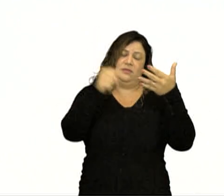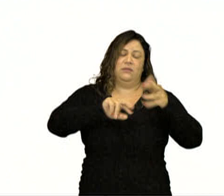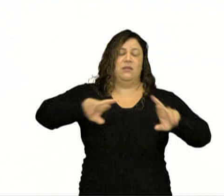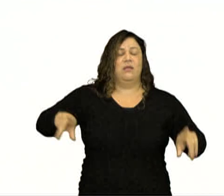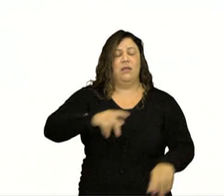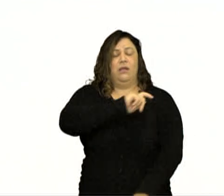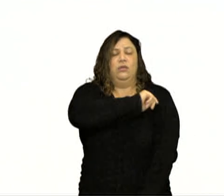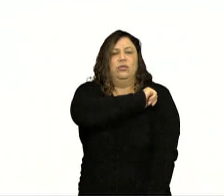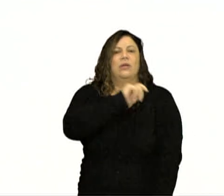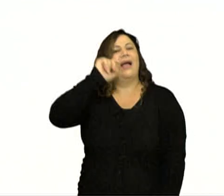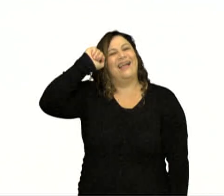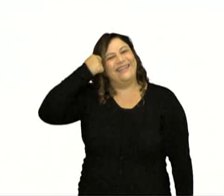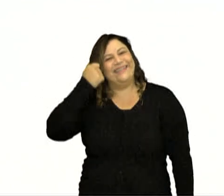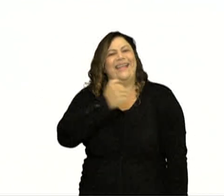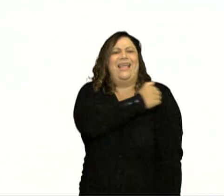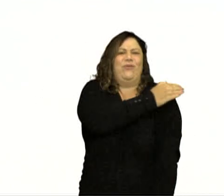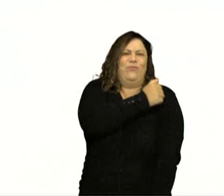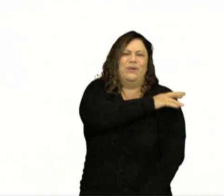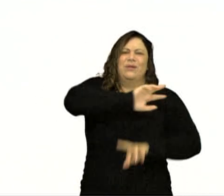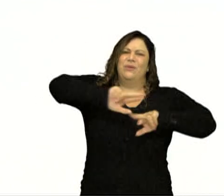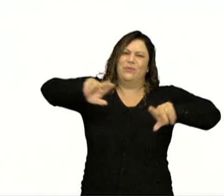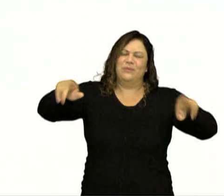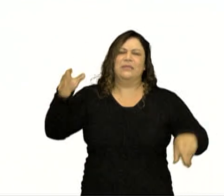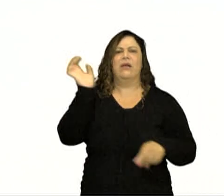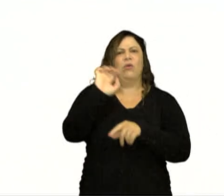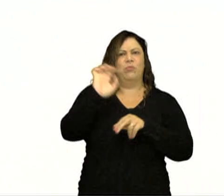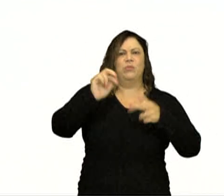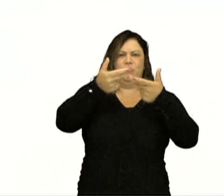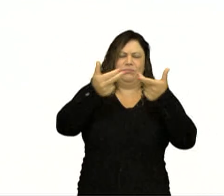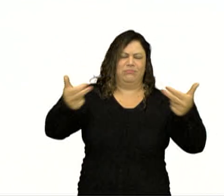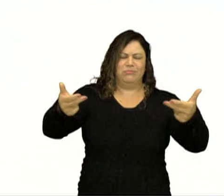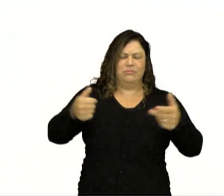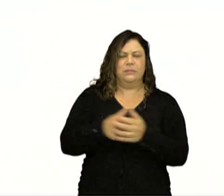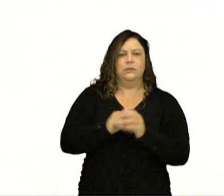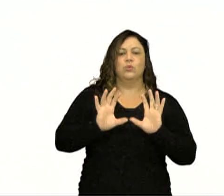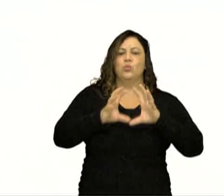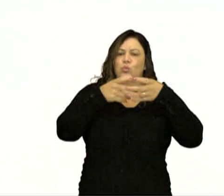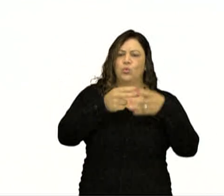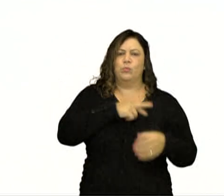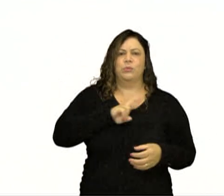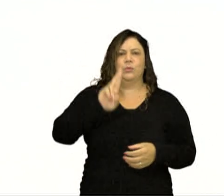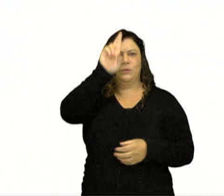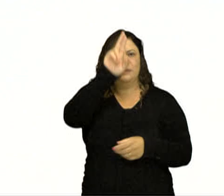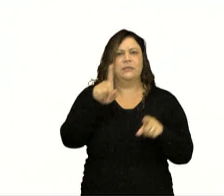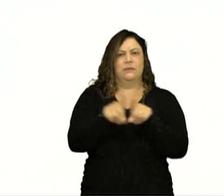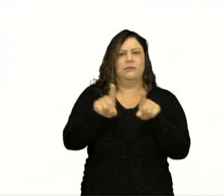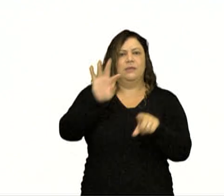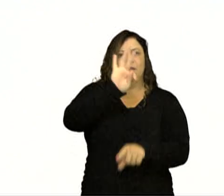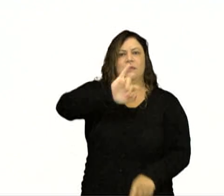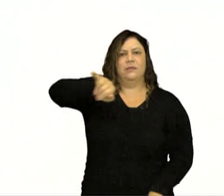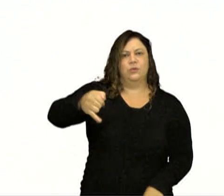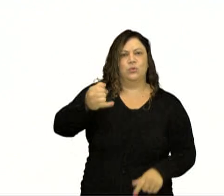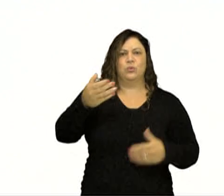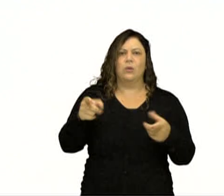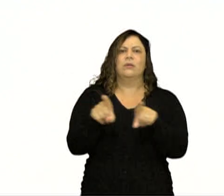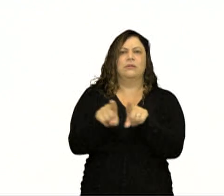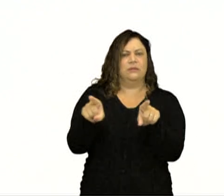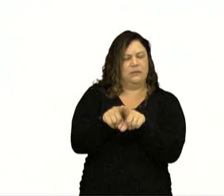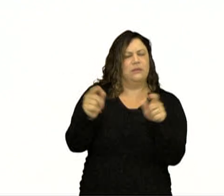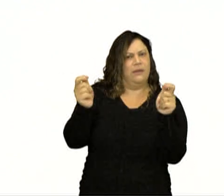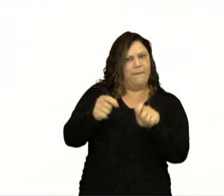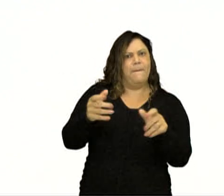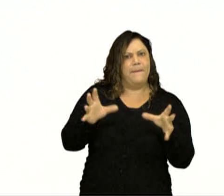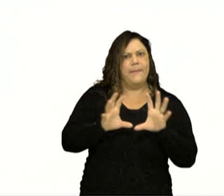negros, comunistas, homossexuais, até grupos religiosos, como Testemunhas de Jeová. Esses grupos foram